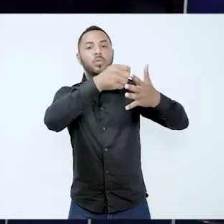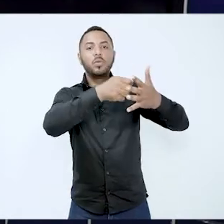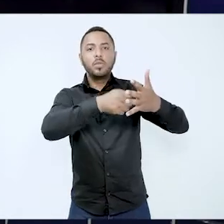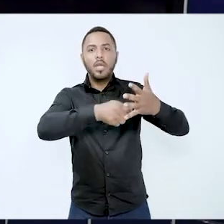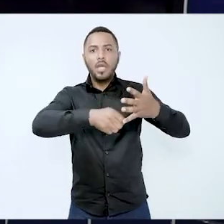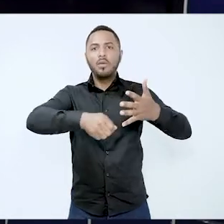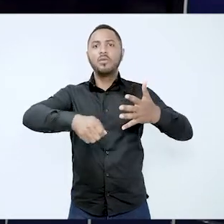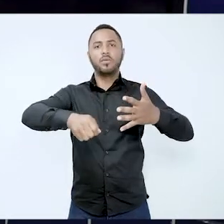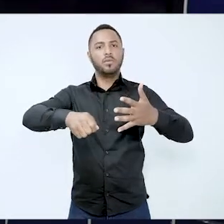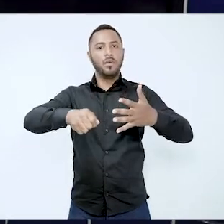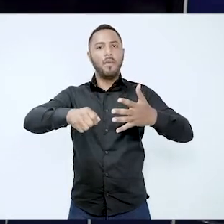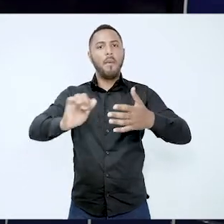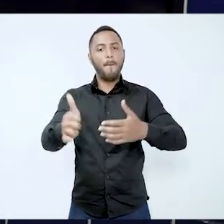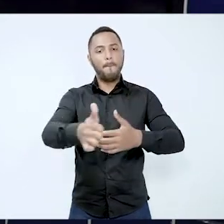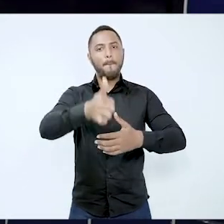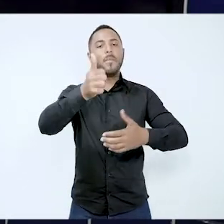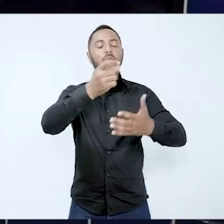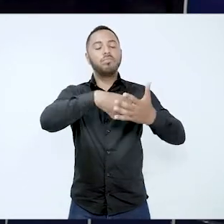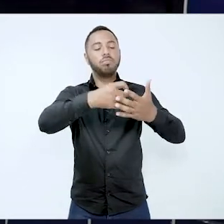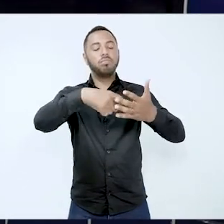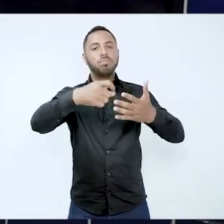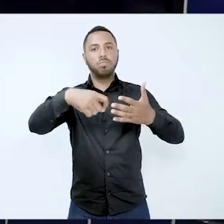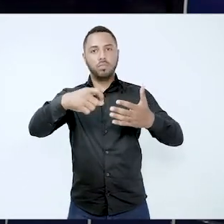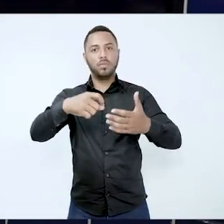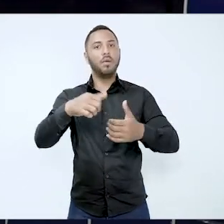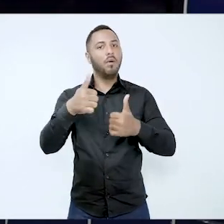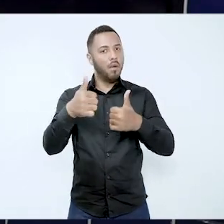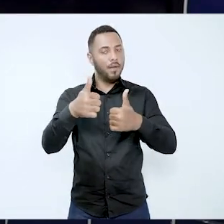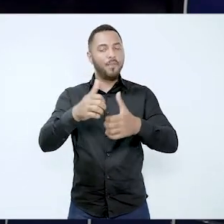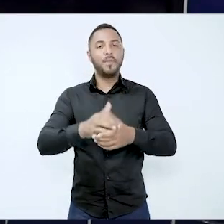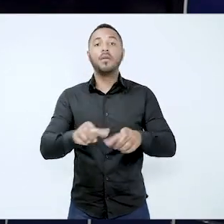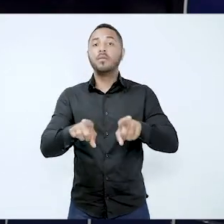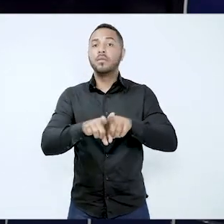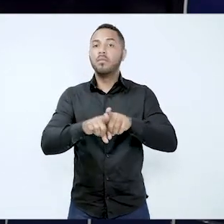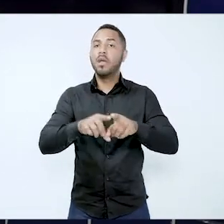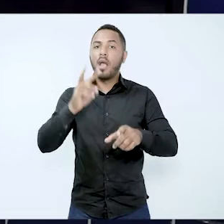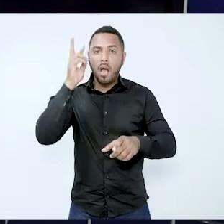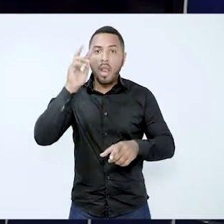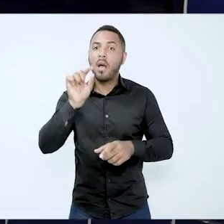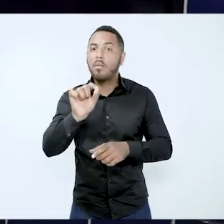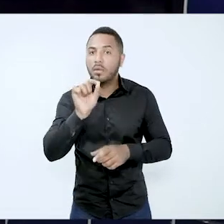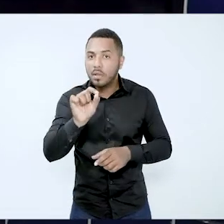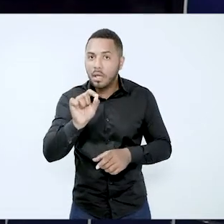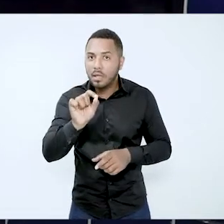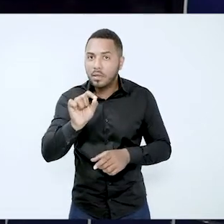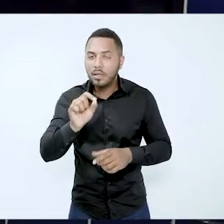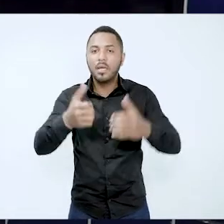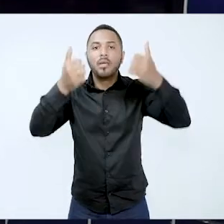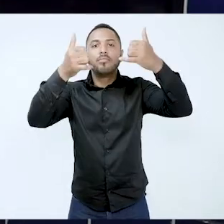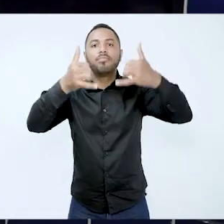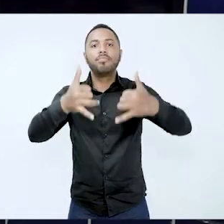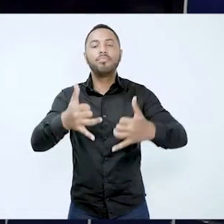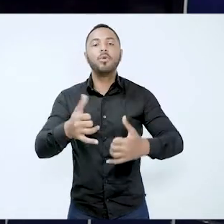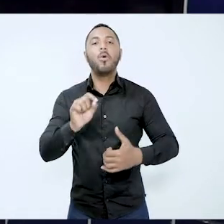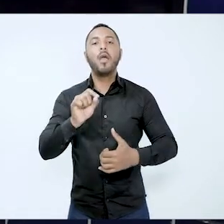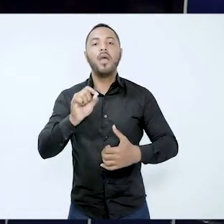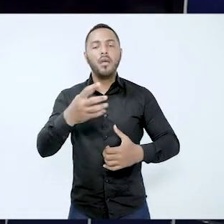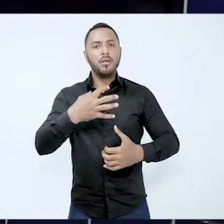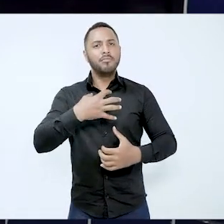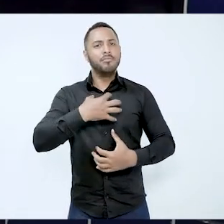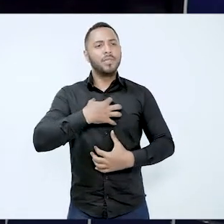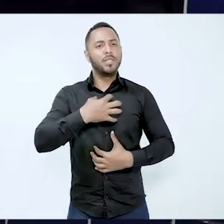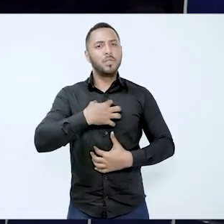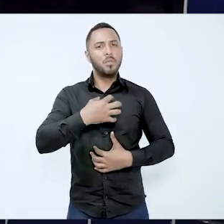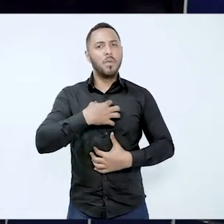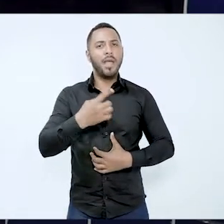para que isso possa lhe ajudar a construir o seu texto. E vale lembrar que aqui também ele descreve muito bem as sensações